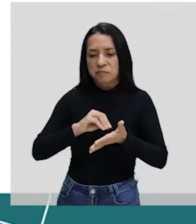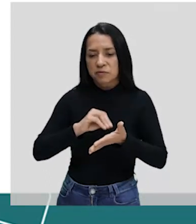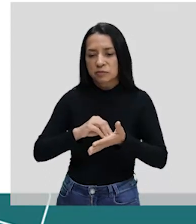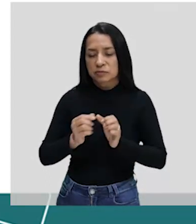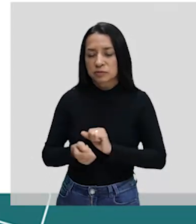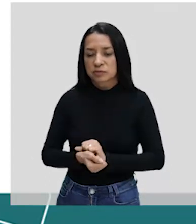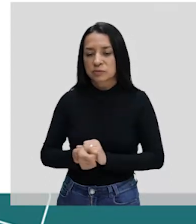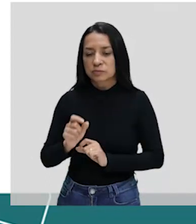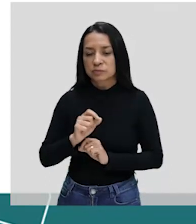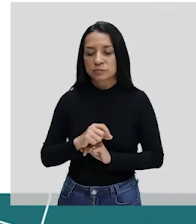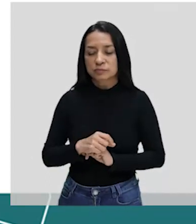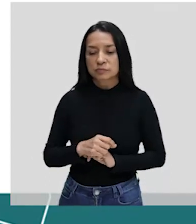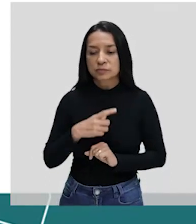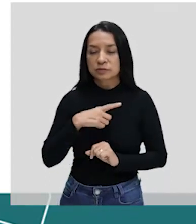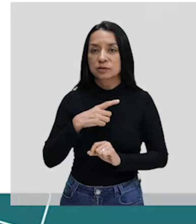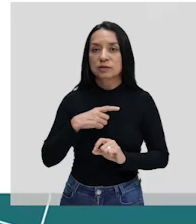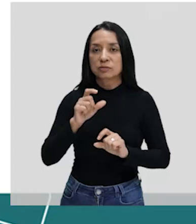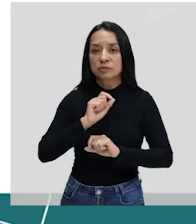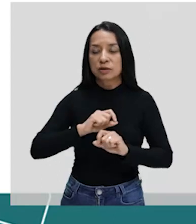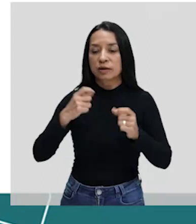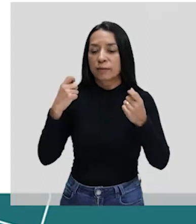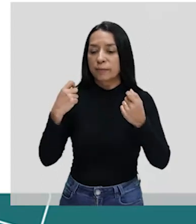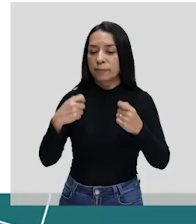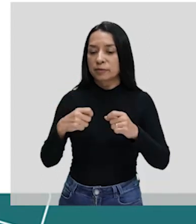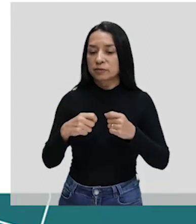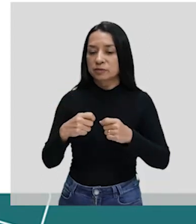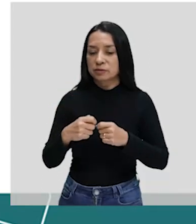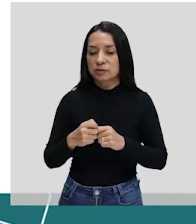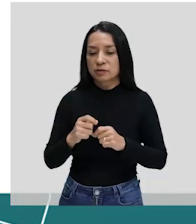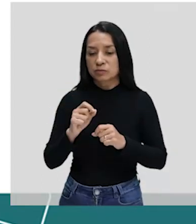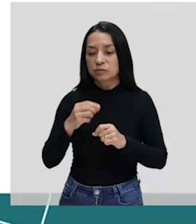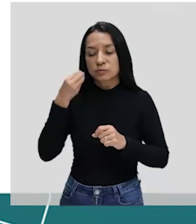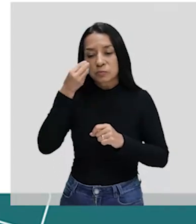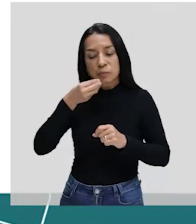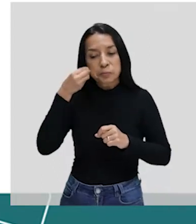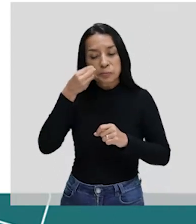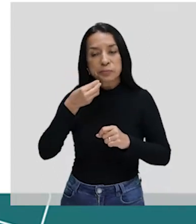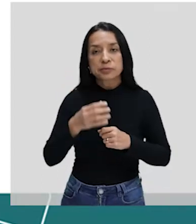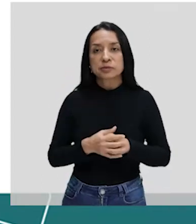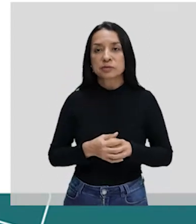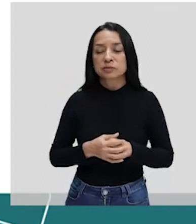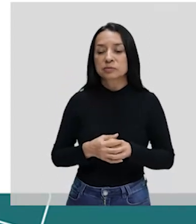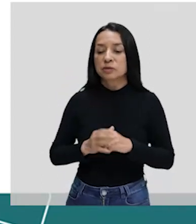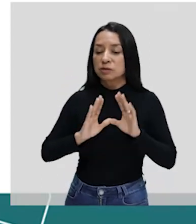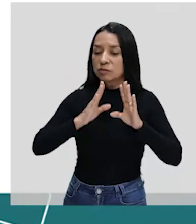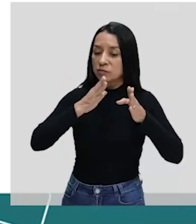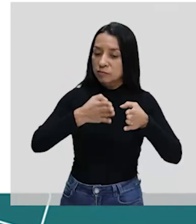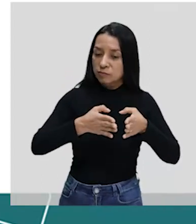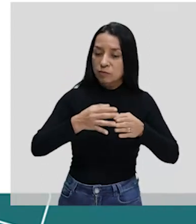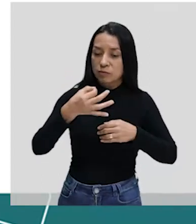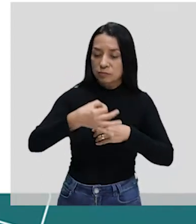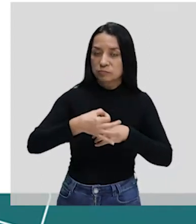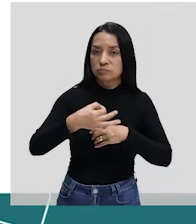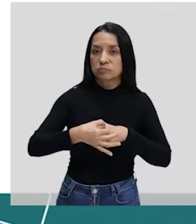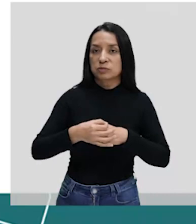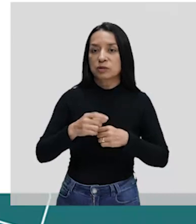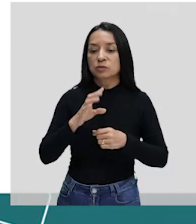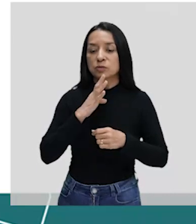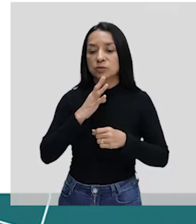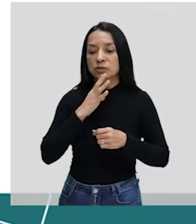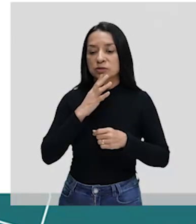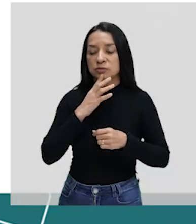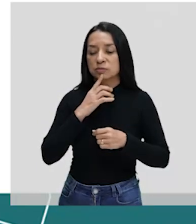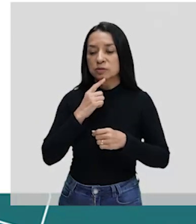aqui a necessidade do empirismo ser colocado, e o empirismo se concentra justamente neste conhecimento vindo